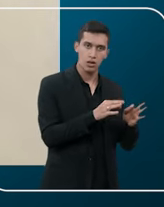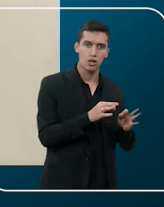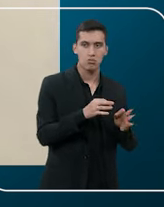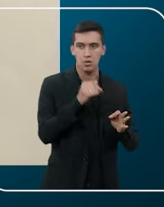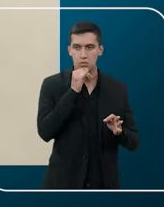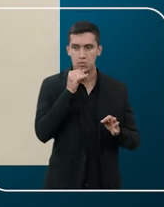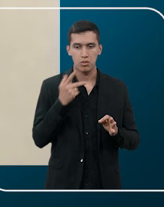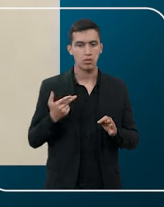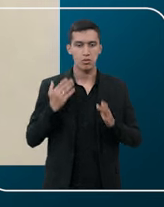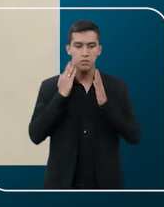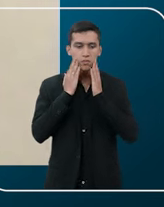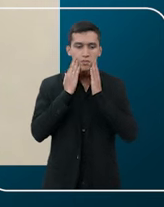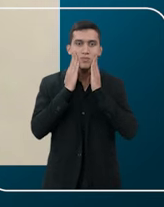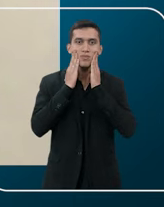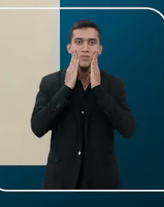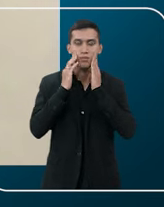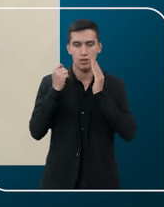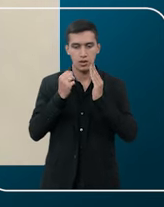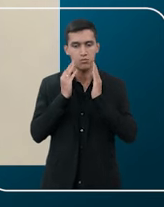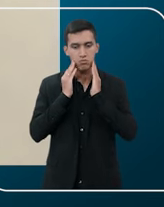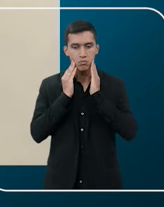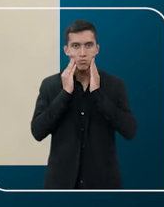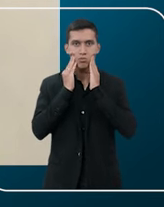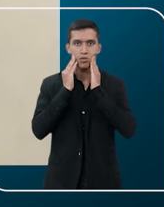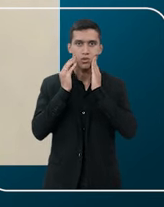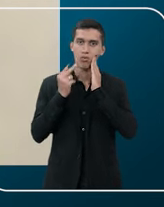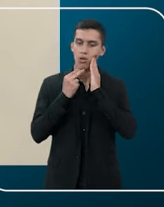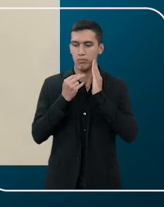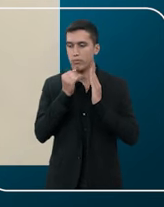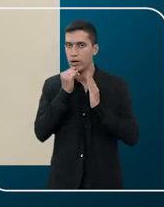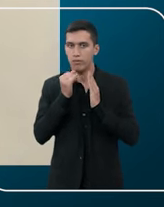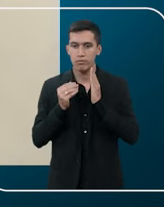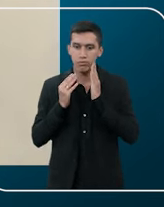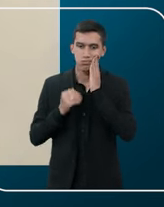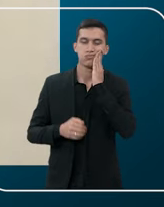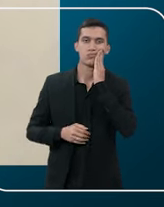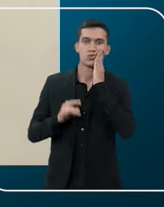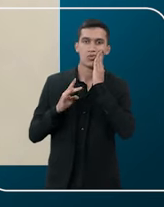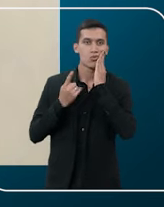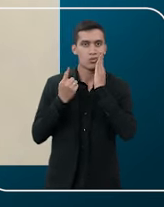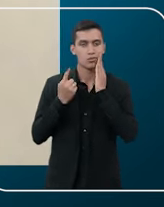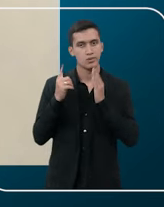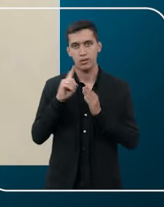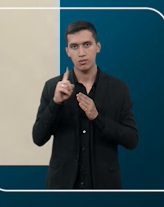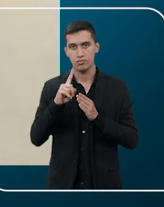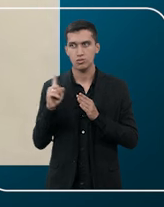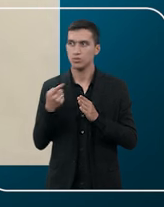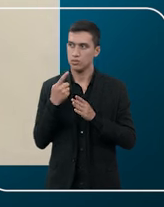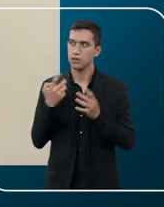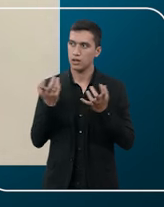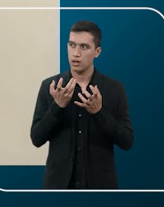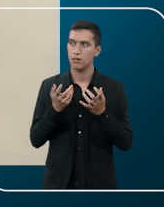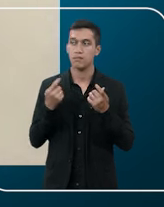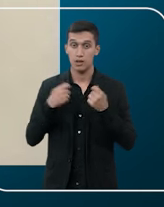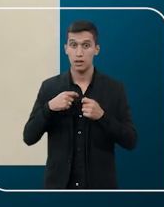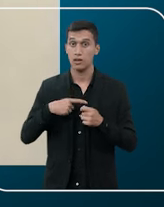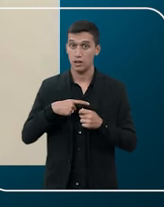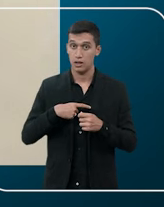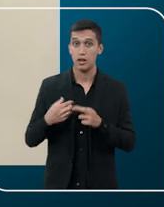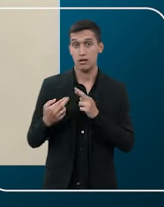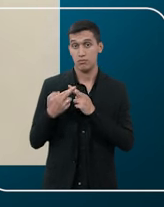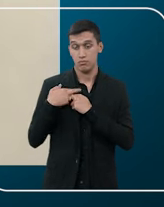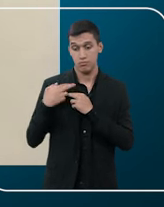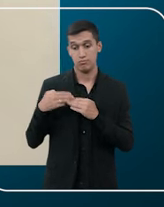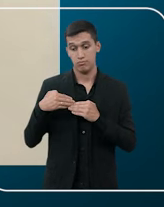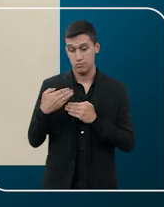o resultado esperado, se for muito longe daquilo que se espera, pode haver aí sim a responsabilização